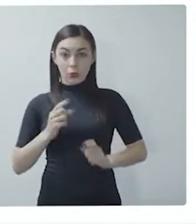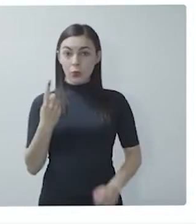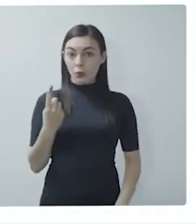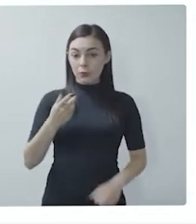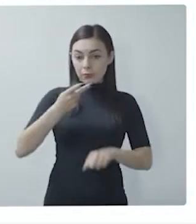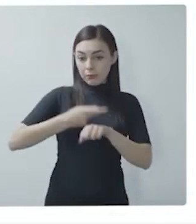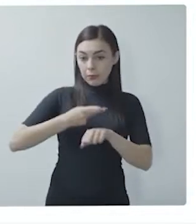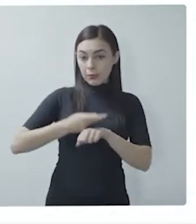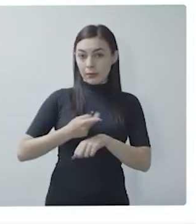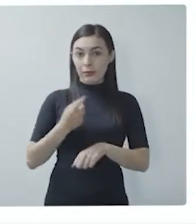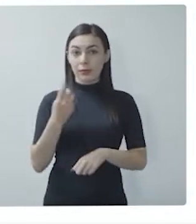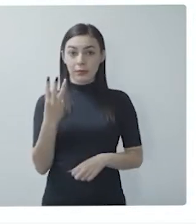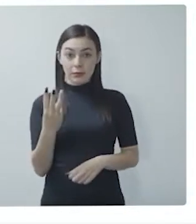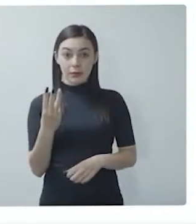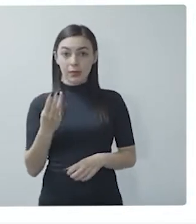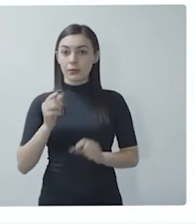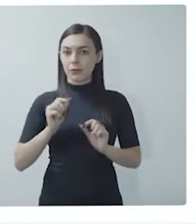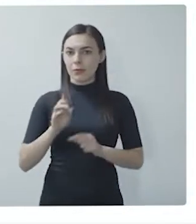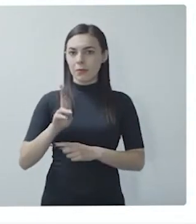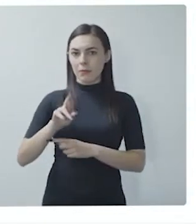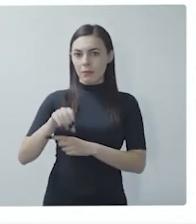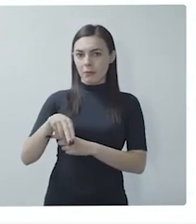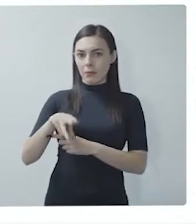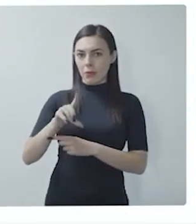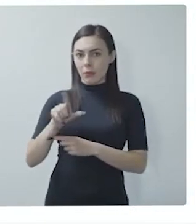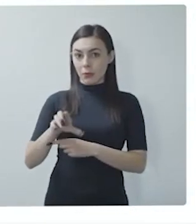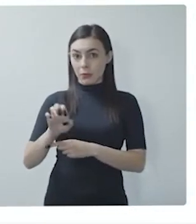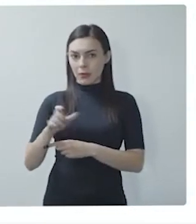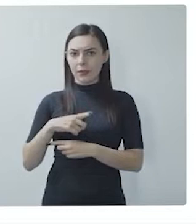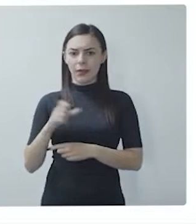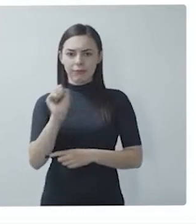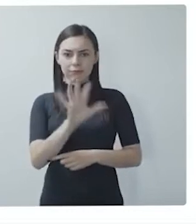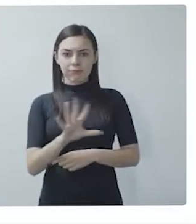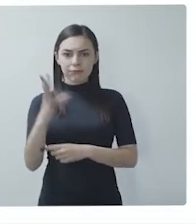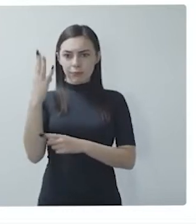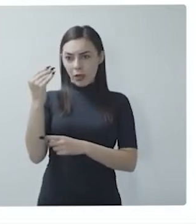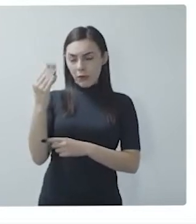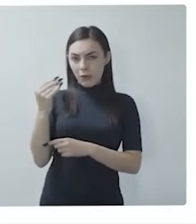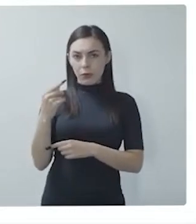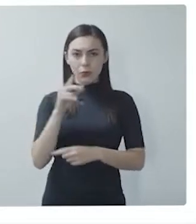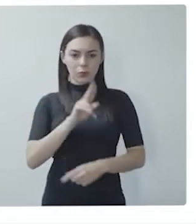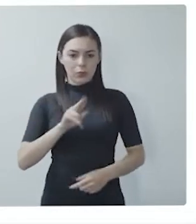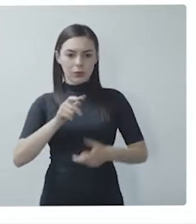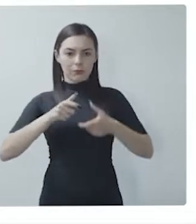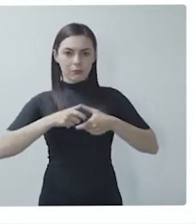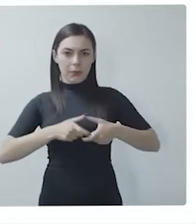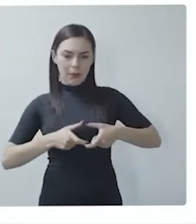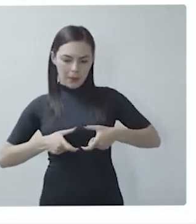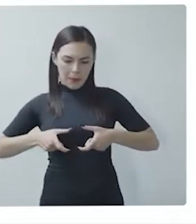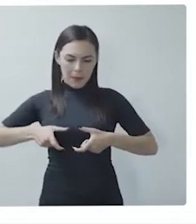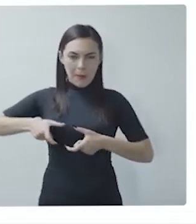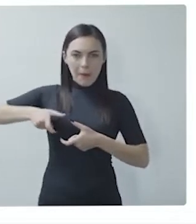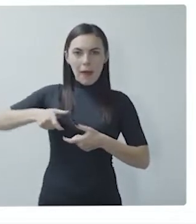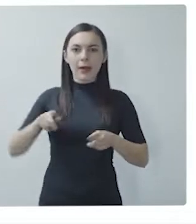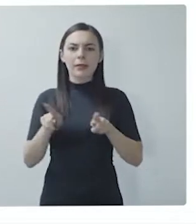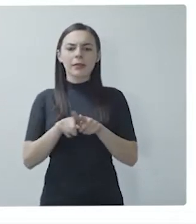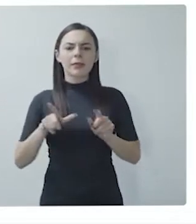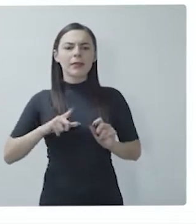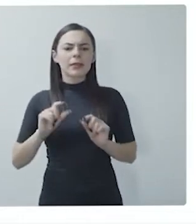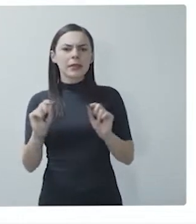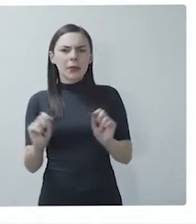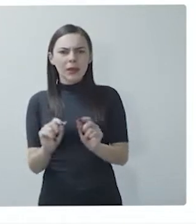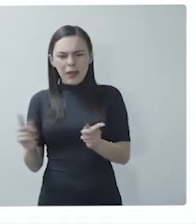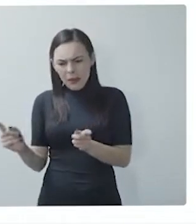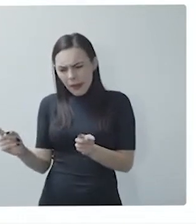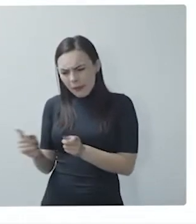E aqui embaixo, aqui temos a foto dela, né, com as medalhas. E aqui embaixo nós temos um comentário